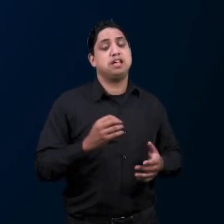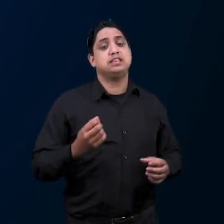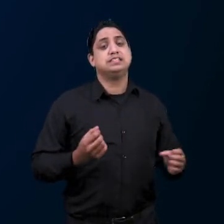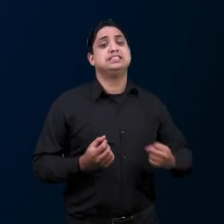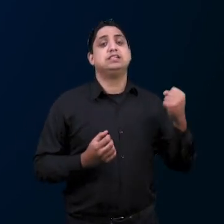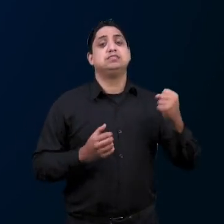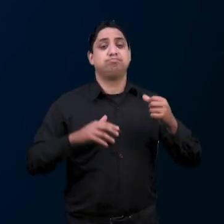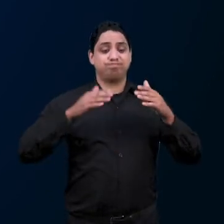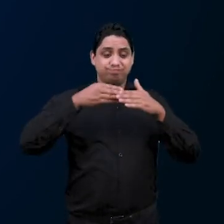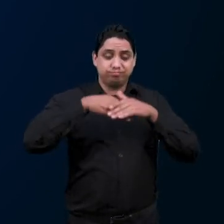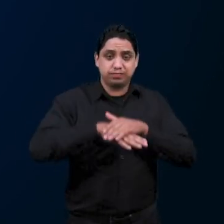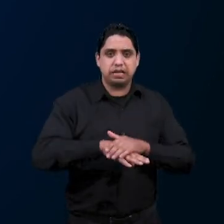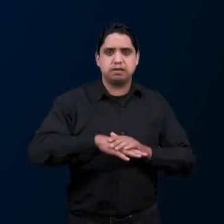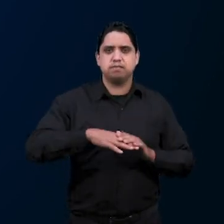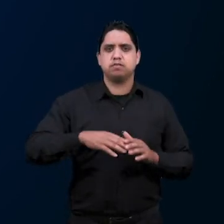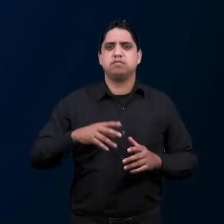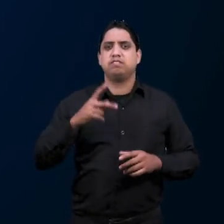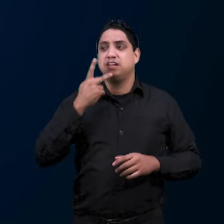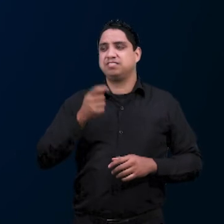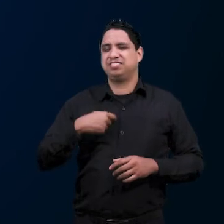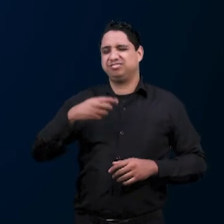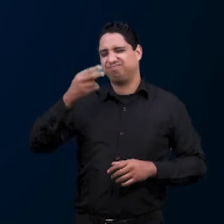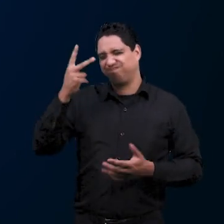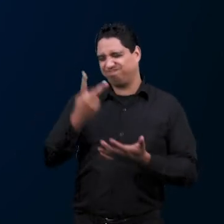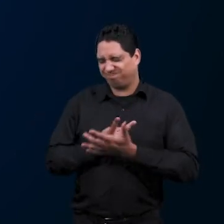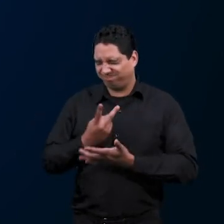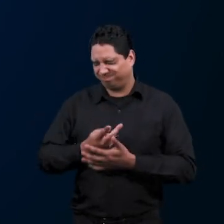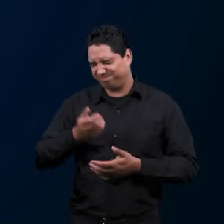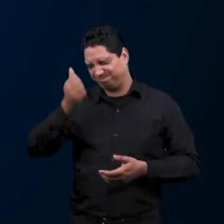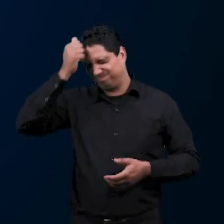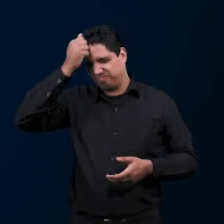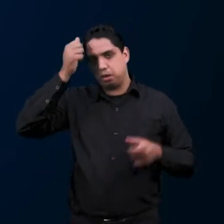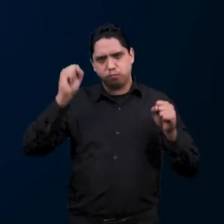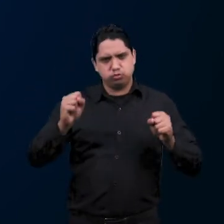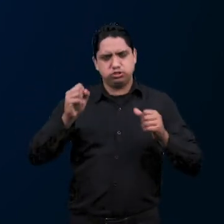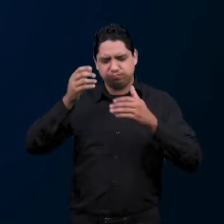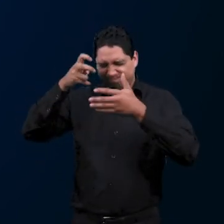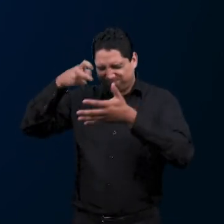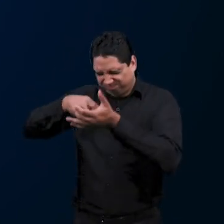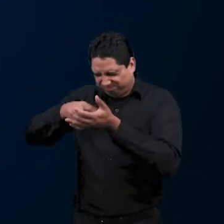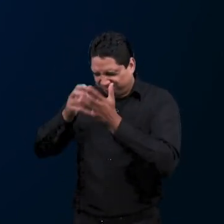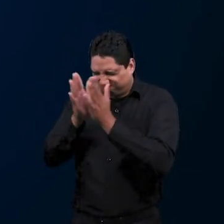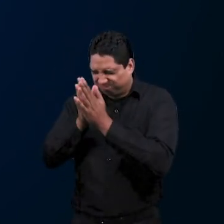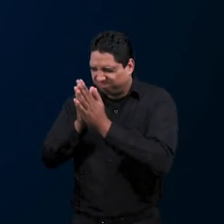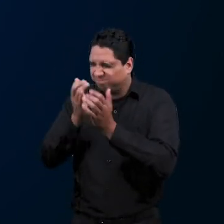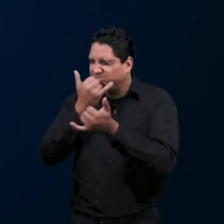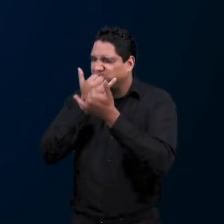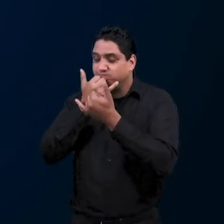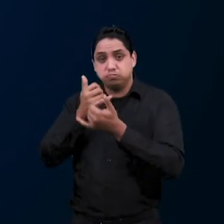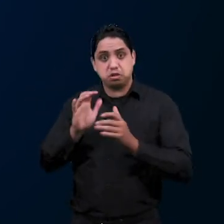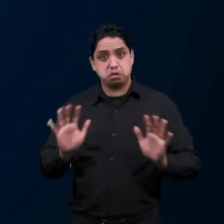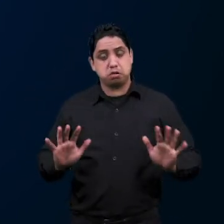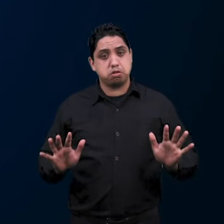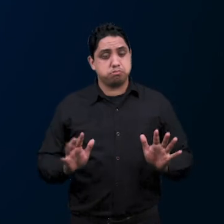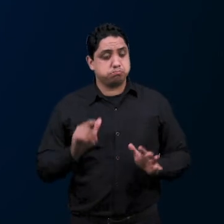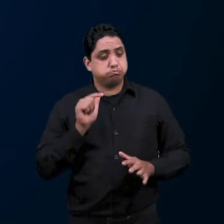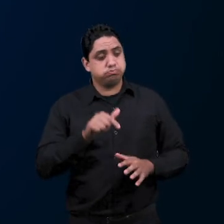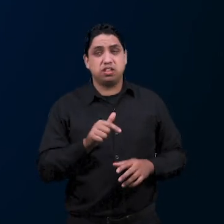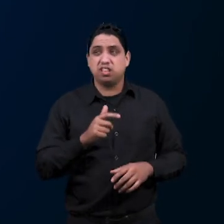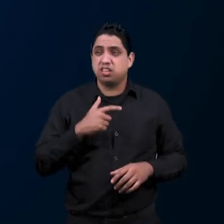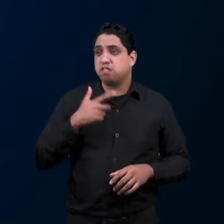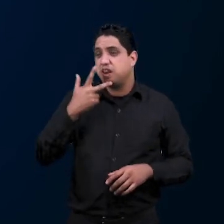Saul humildade para reconhecer o erro dele. Ele poderia ter se humilhado perante ao Senhor e pedido perdão, mas ele